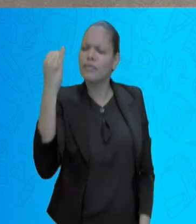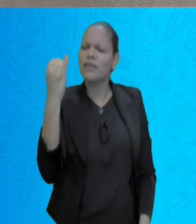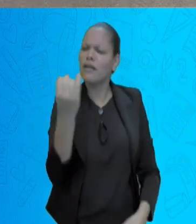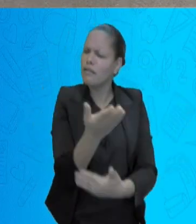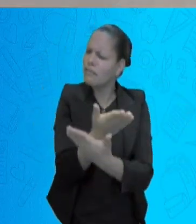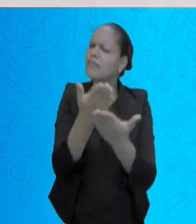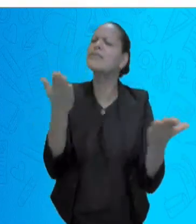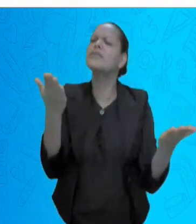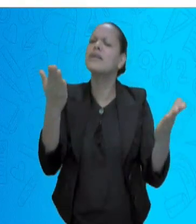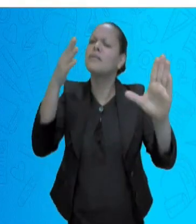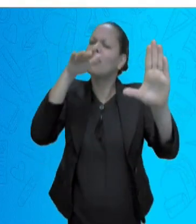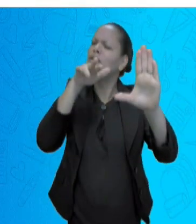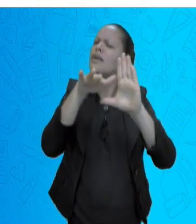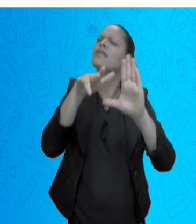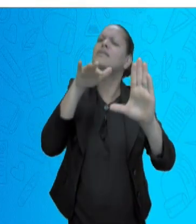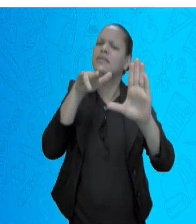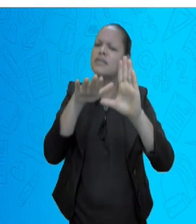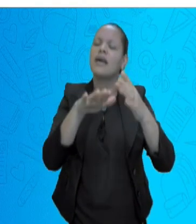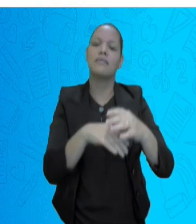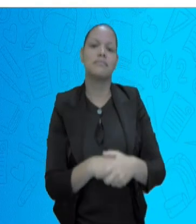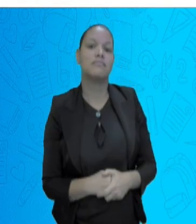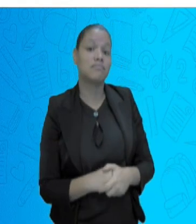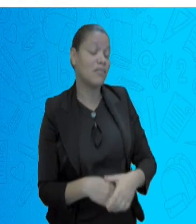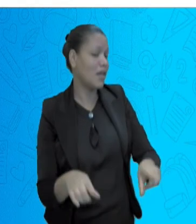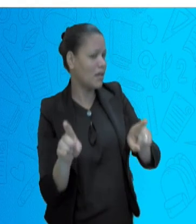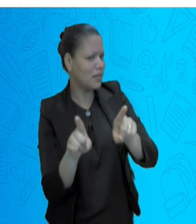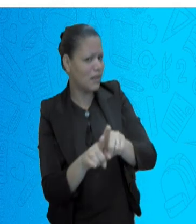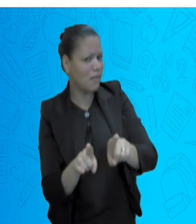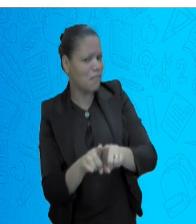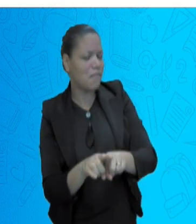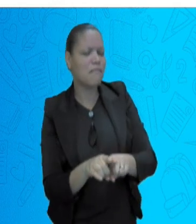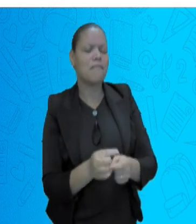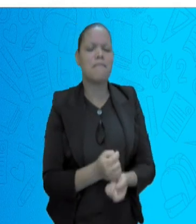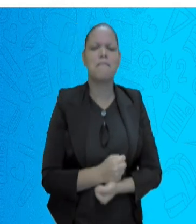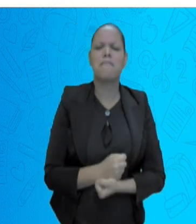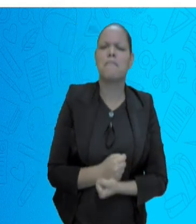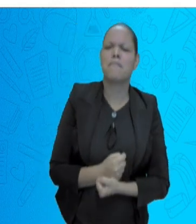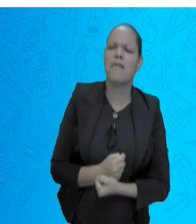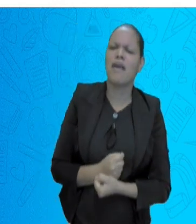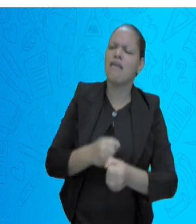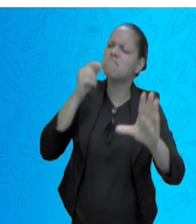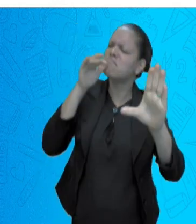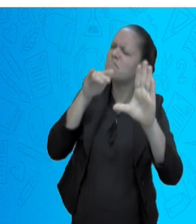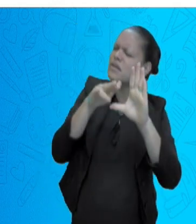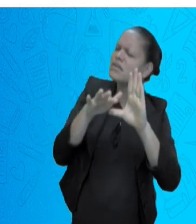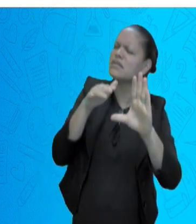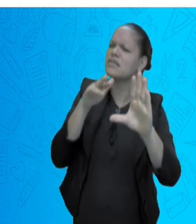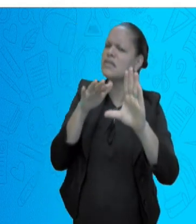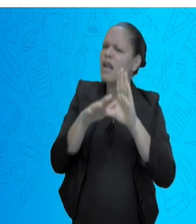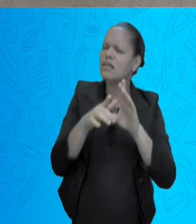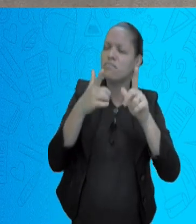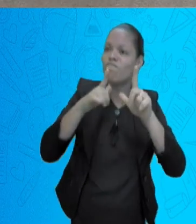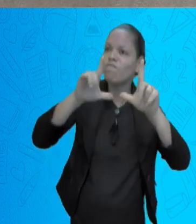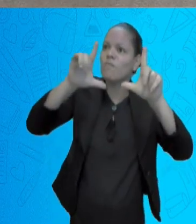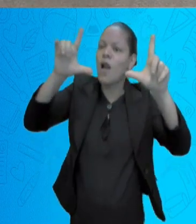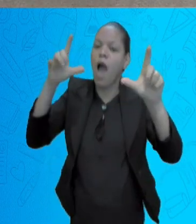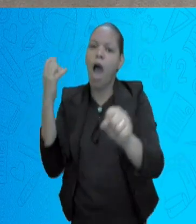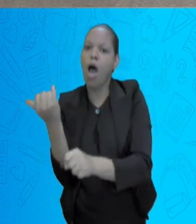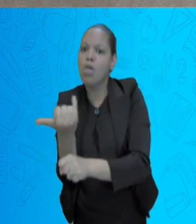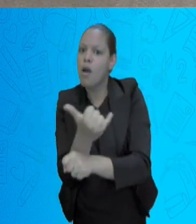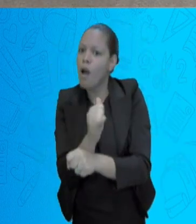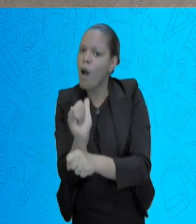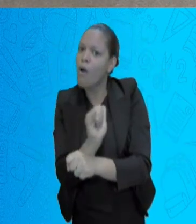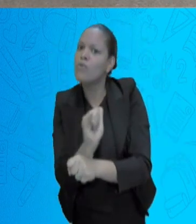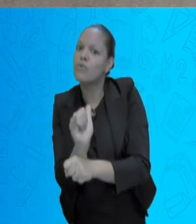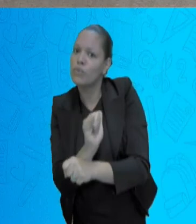na plataforma. E lembre-se também de acessar o canal do YouTube da SMED. Se você perdeu alguma aula ou